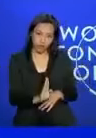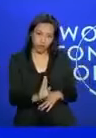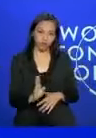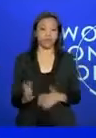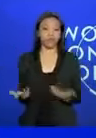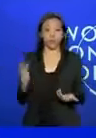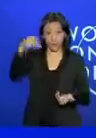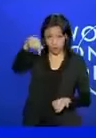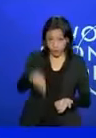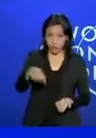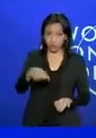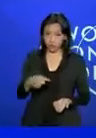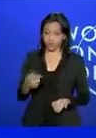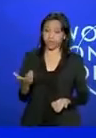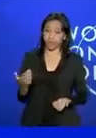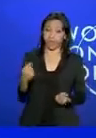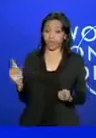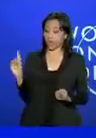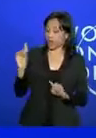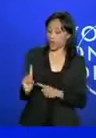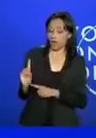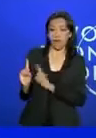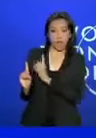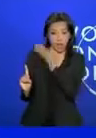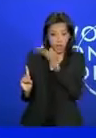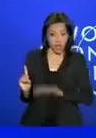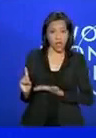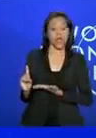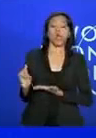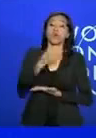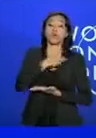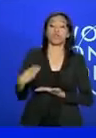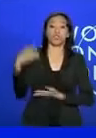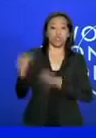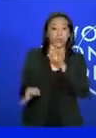entre nós, meu ministro da Justiça, Sérgio Moro,